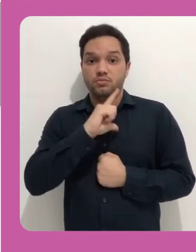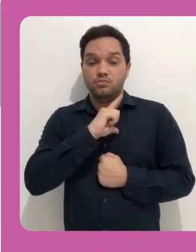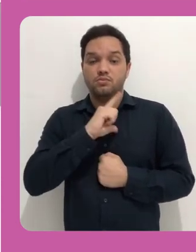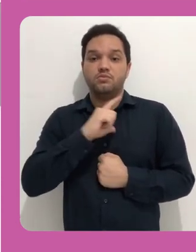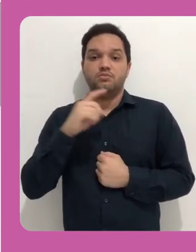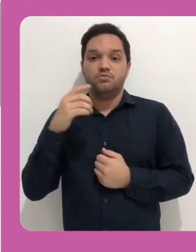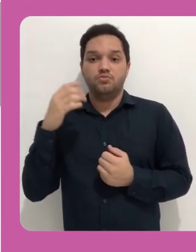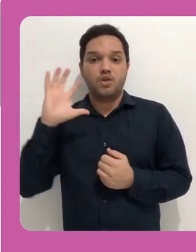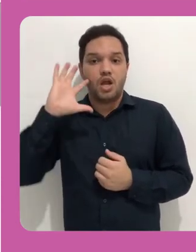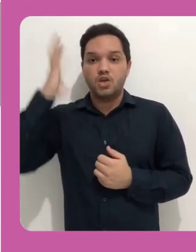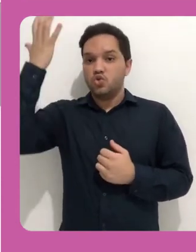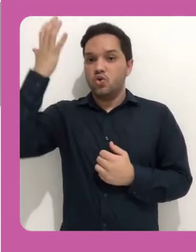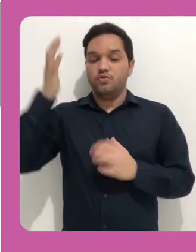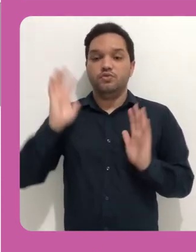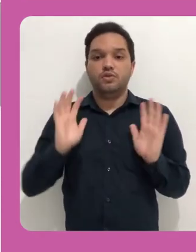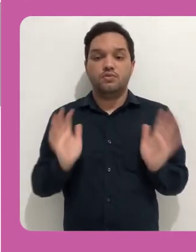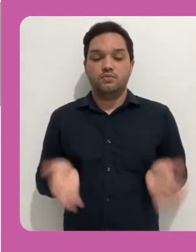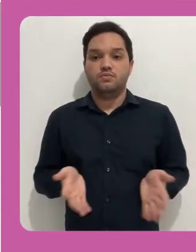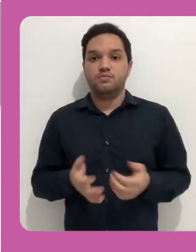vai resolver,